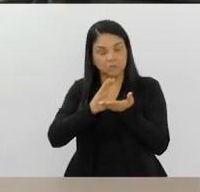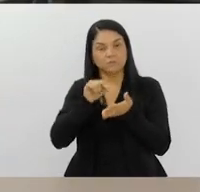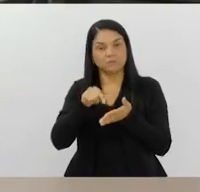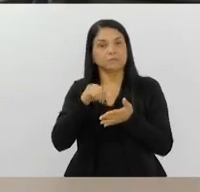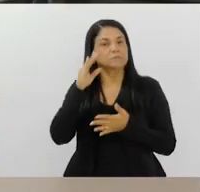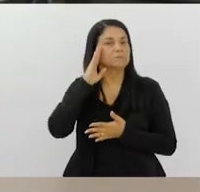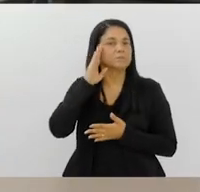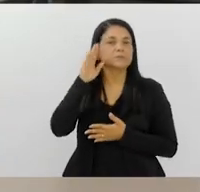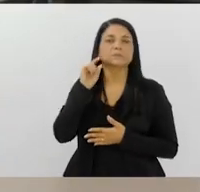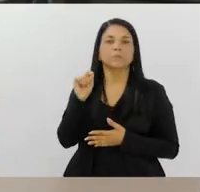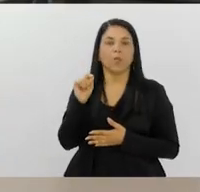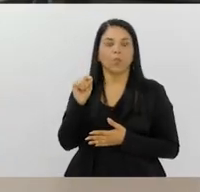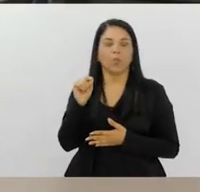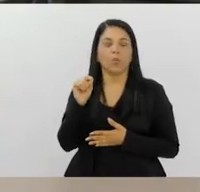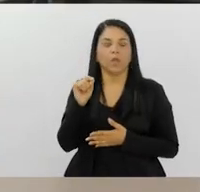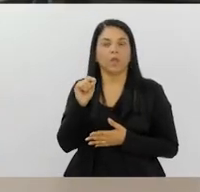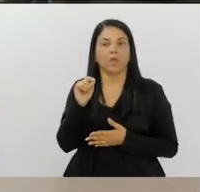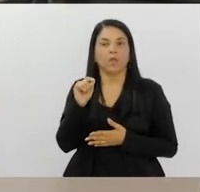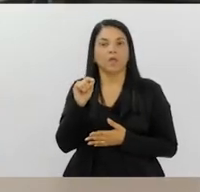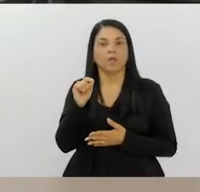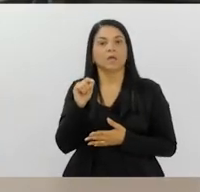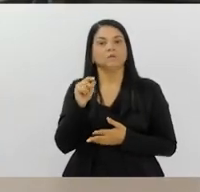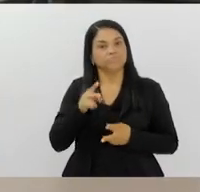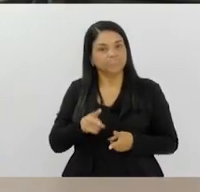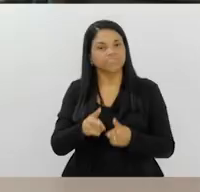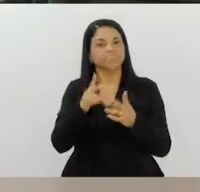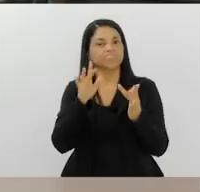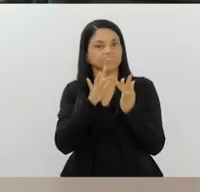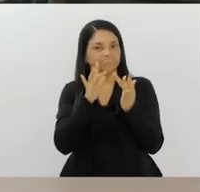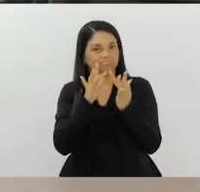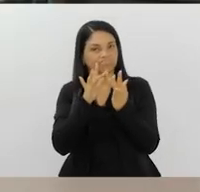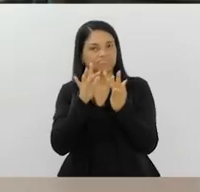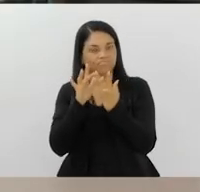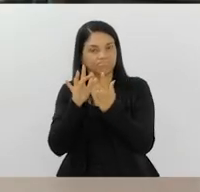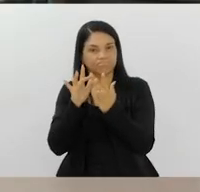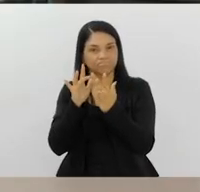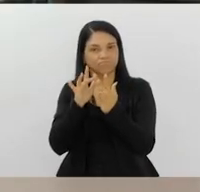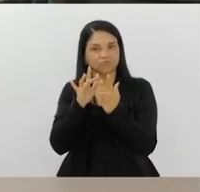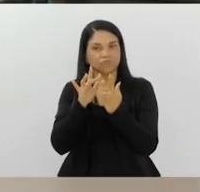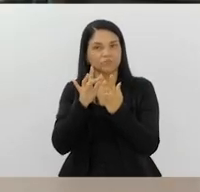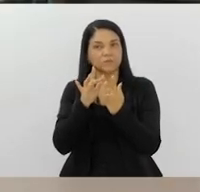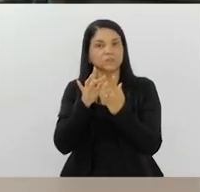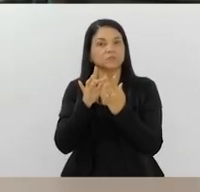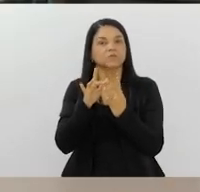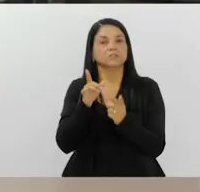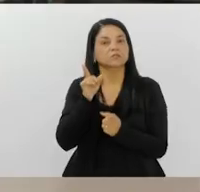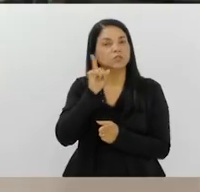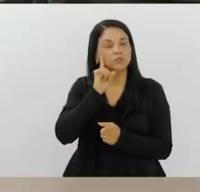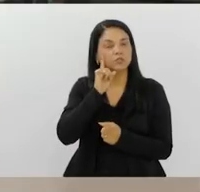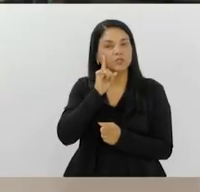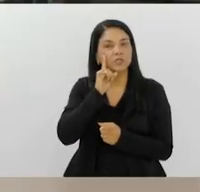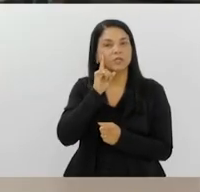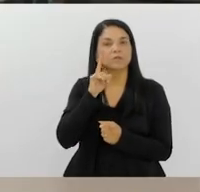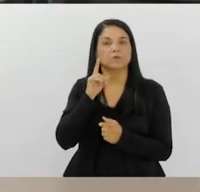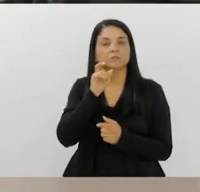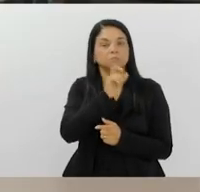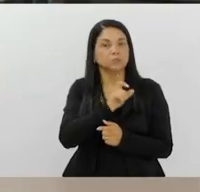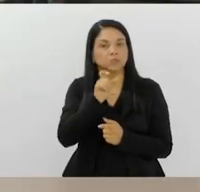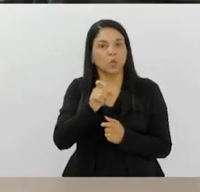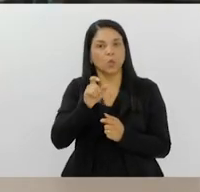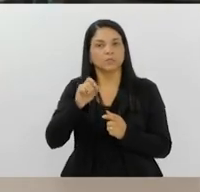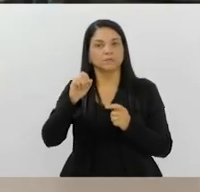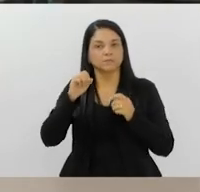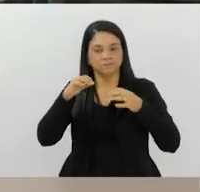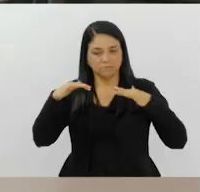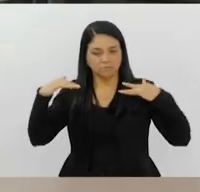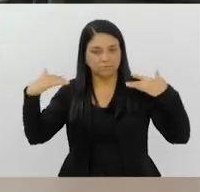fundamental a gente eh se manter em contato com a gente que tá todo dia nas arquibancadas então Eh trazer mesmo a